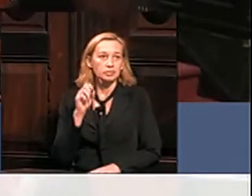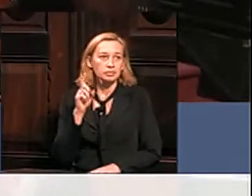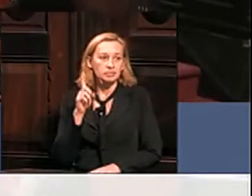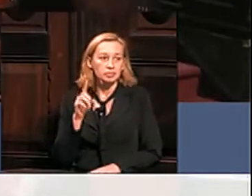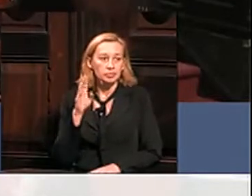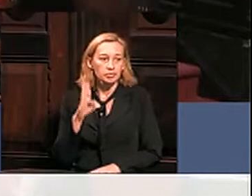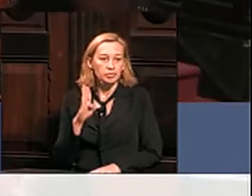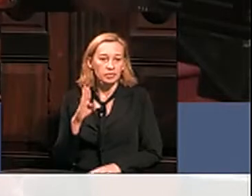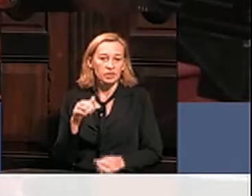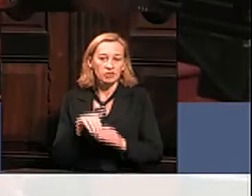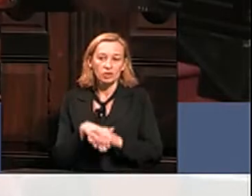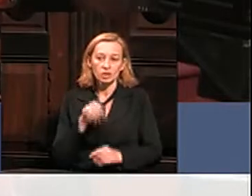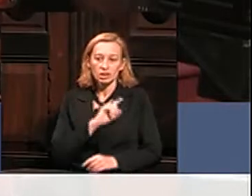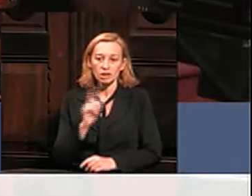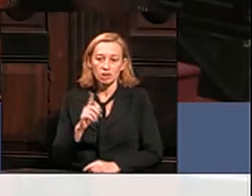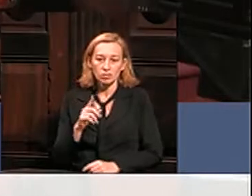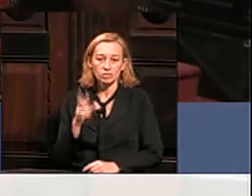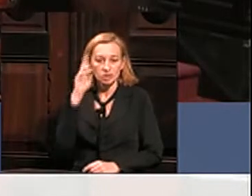Jânio.